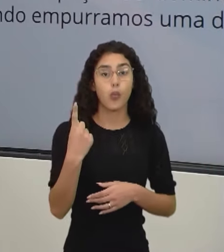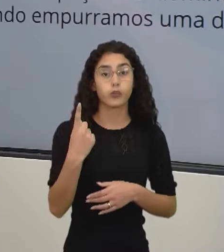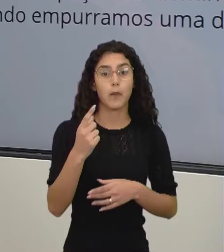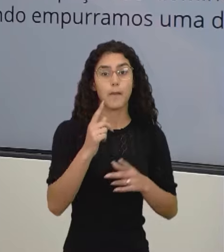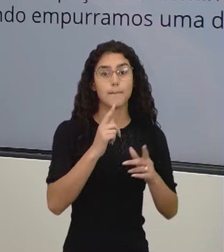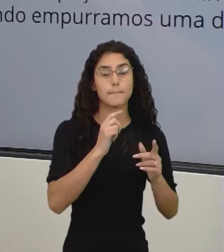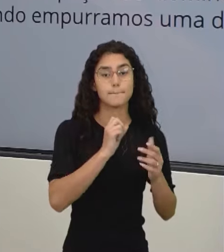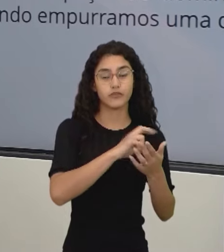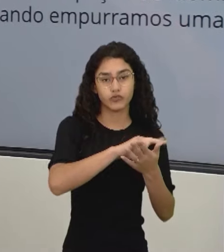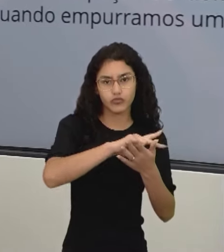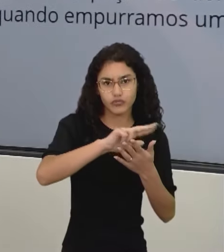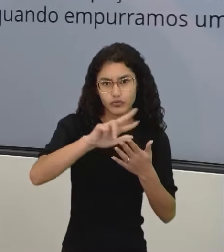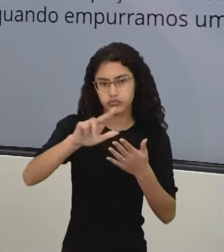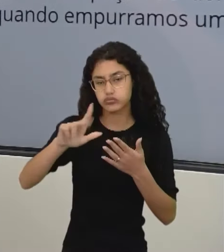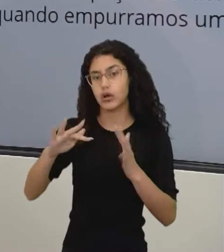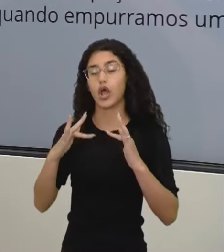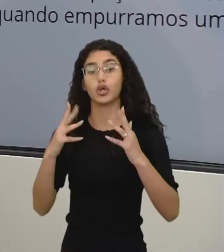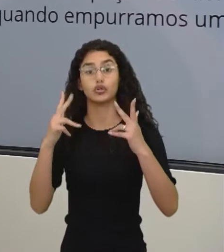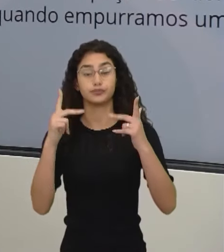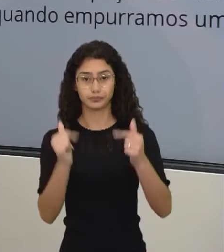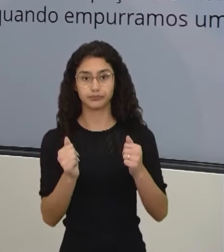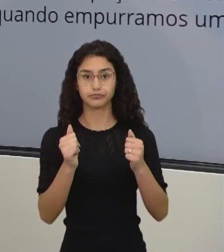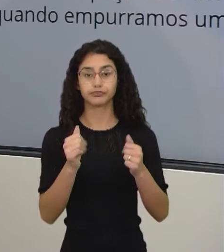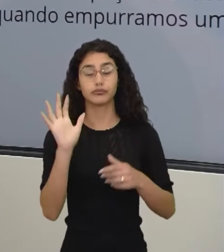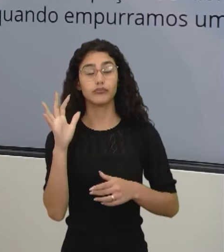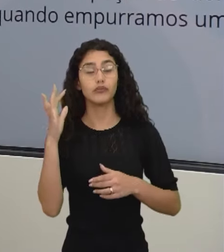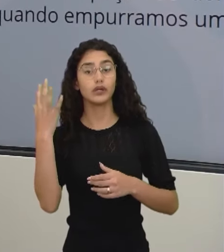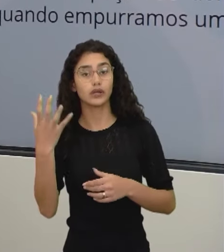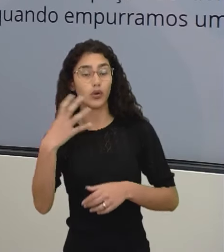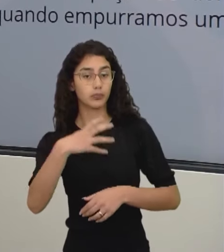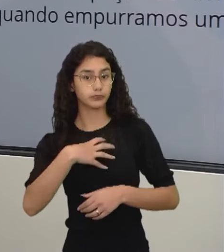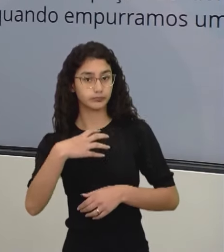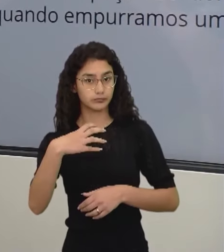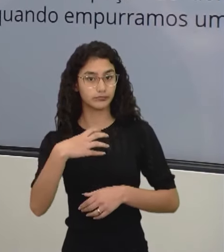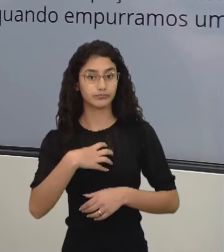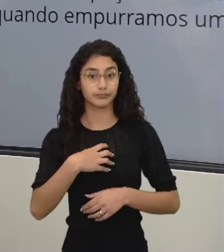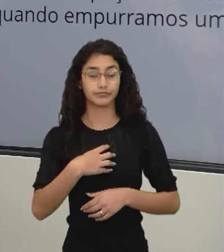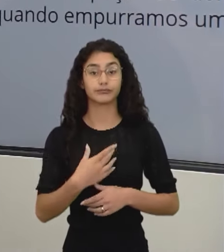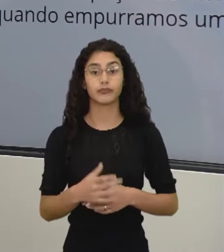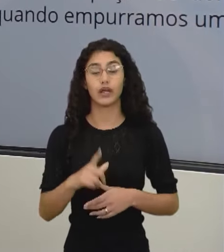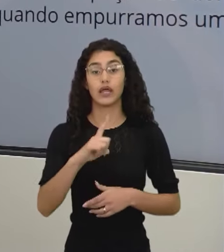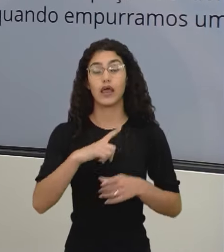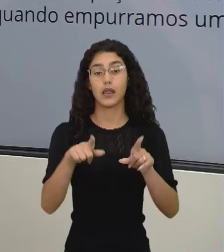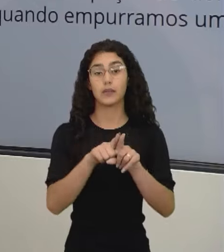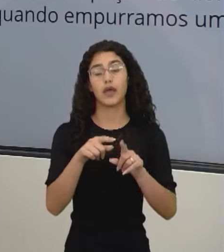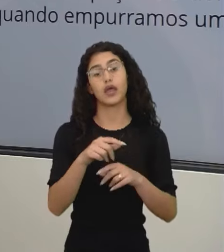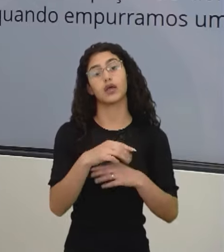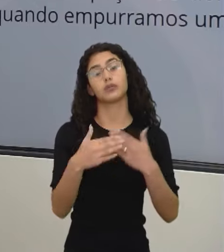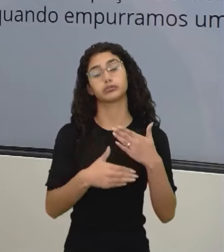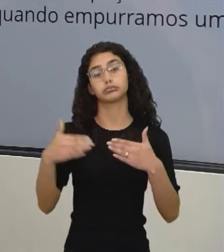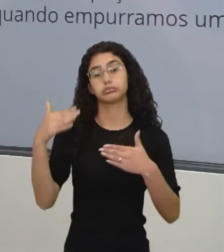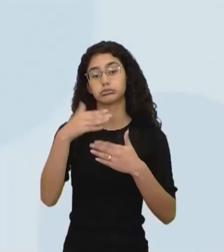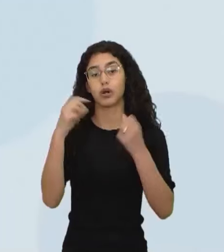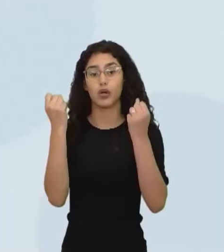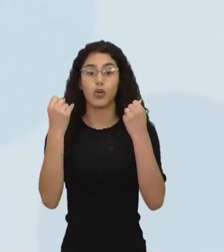vai fazer com que o que vai acontecer seja uma reação. A gente até colocou aí no PPT pra vocês o exemplo do dominó, que